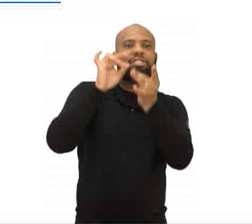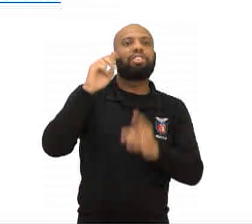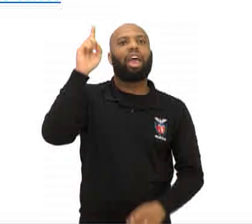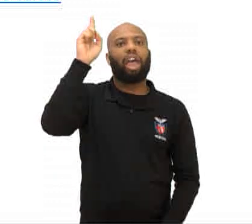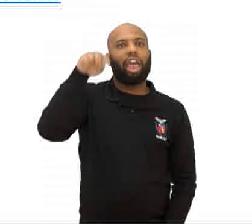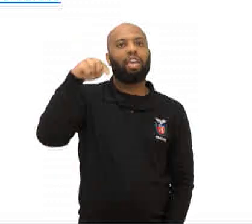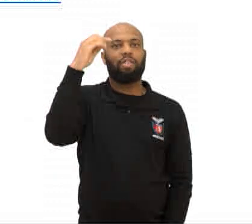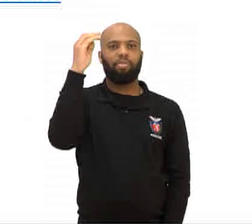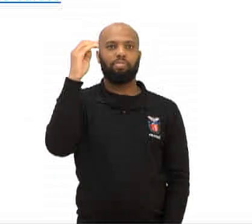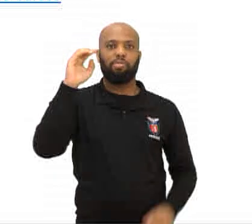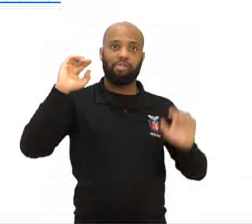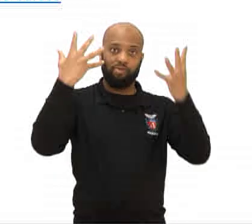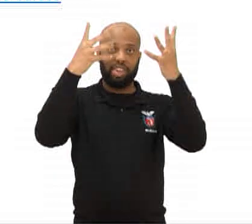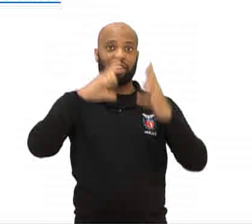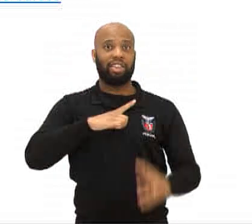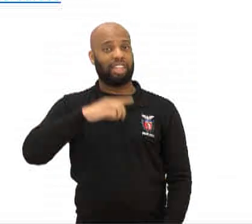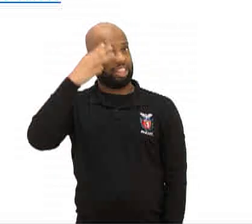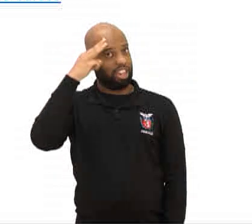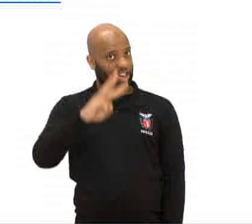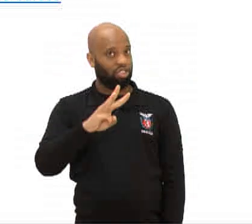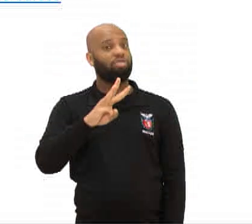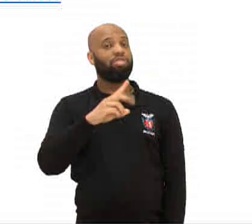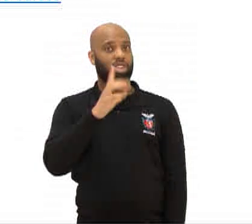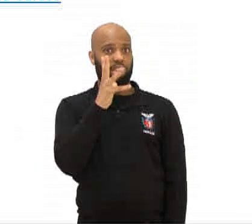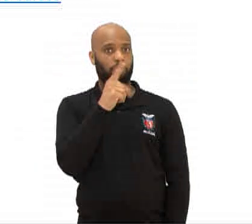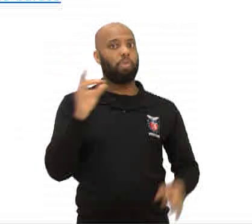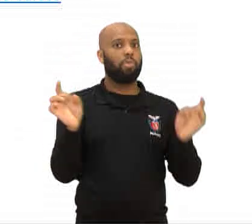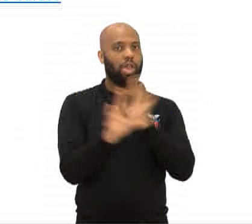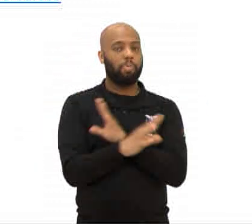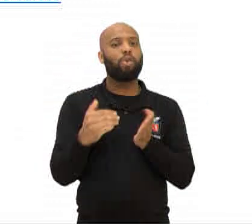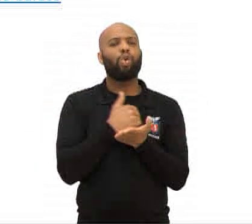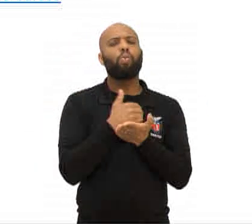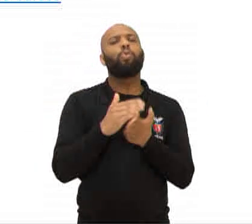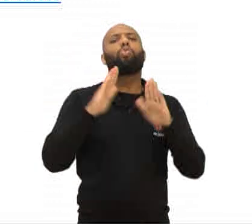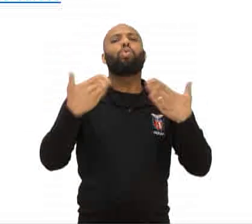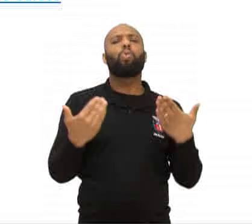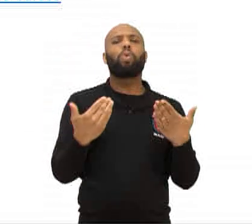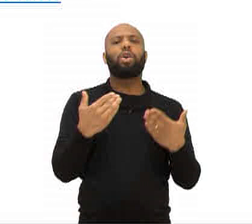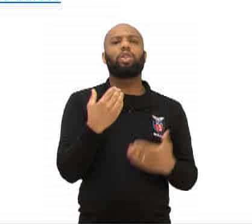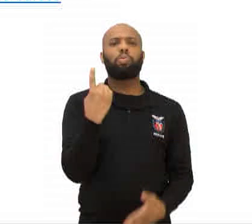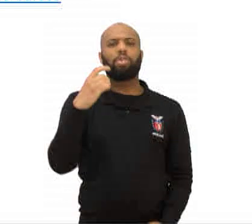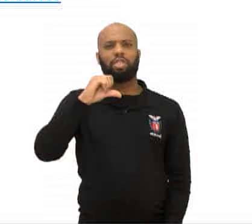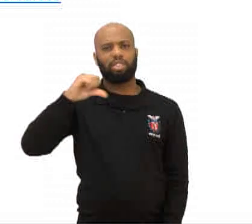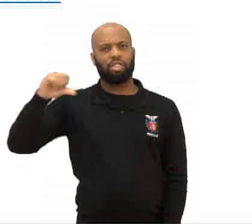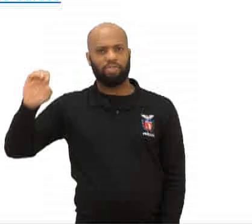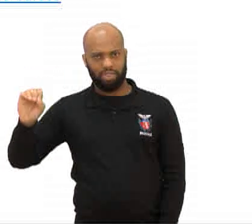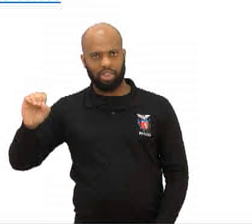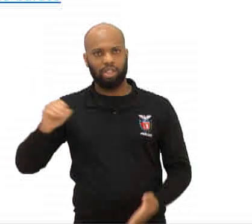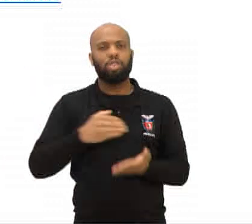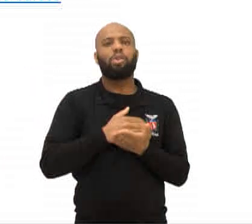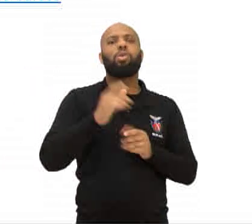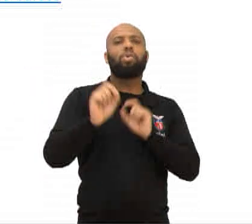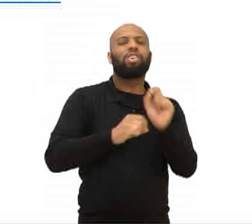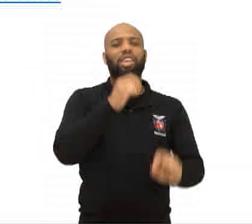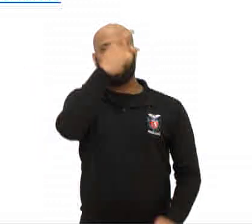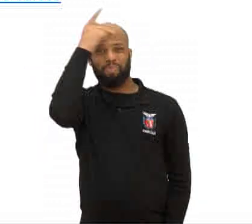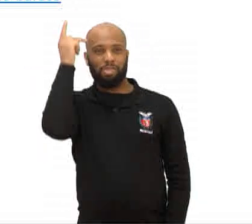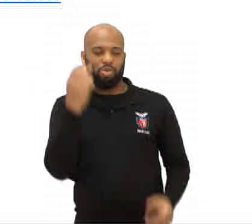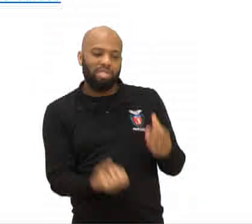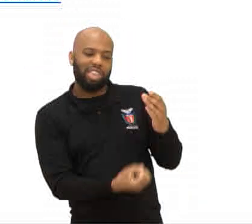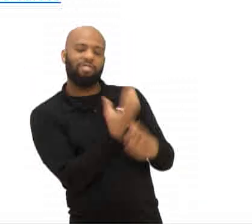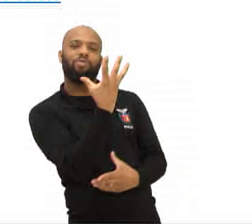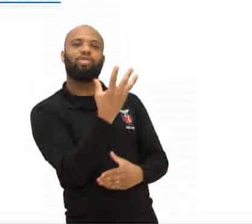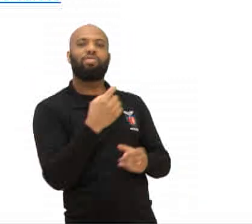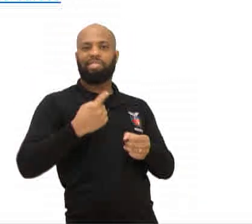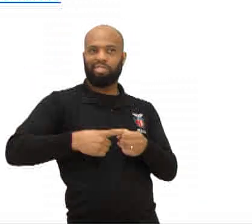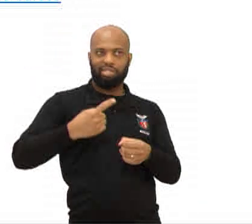nacional que dura 3 dias e começou ali nos anos 90. Tem a ver com os pioneiros da cidade, né?